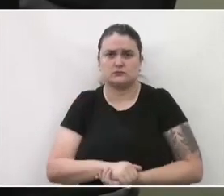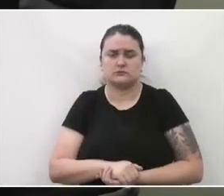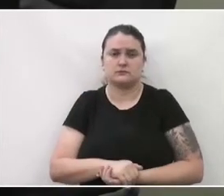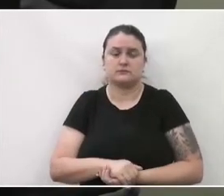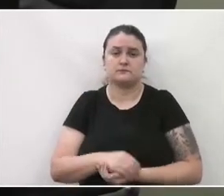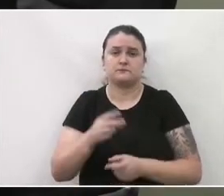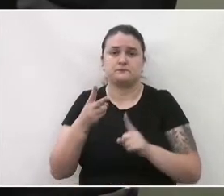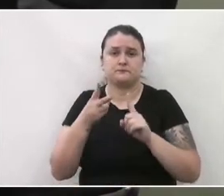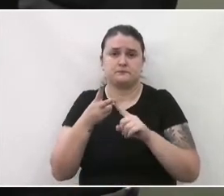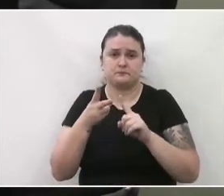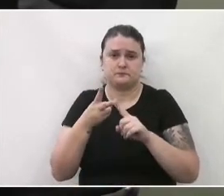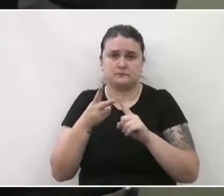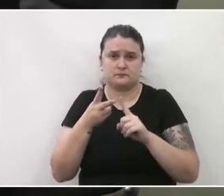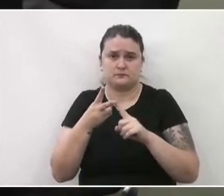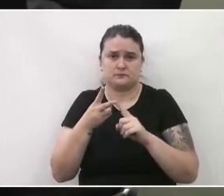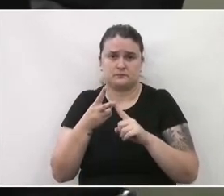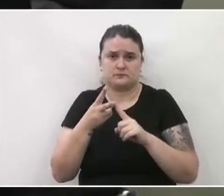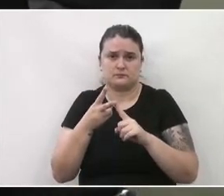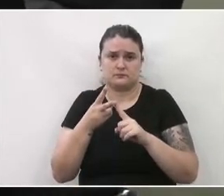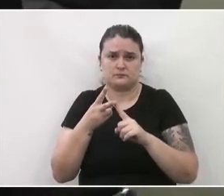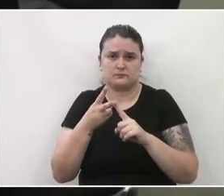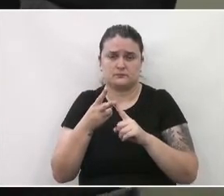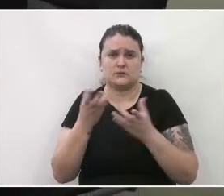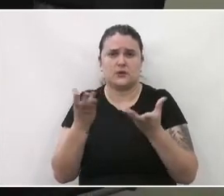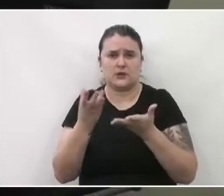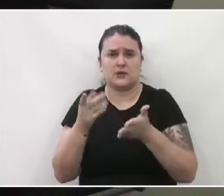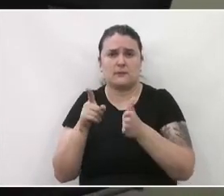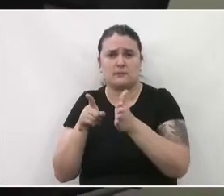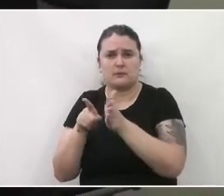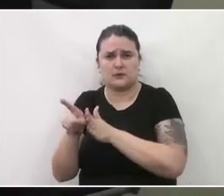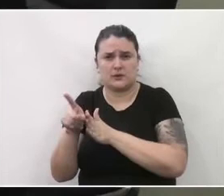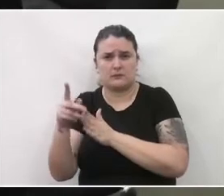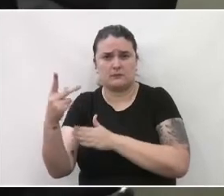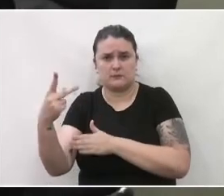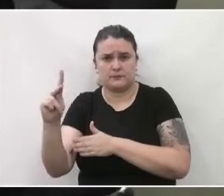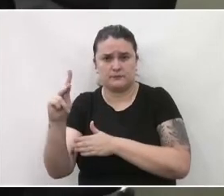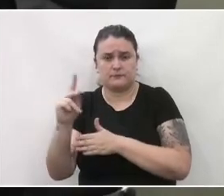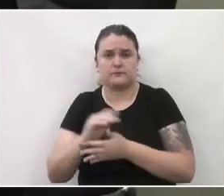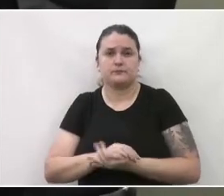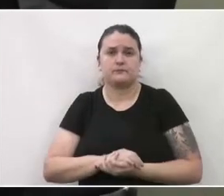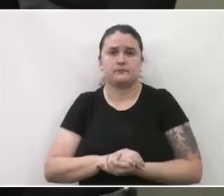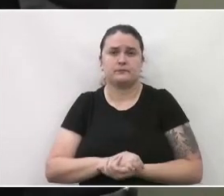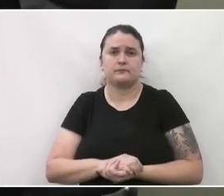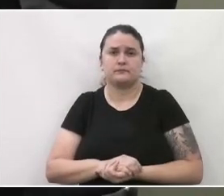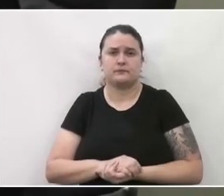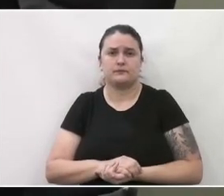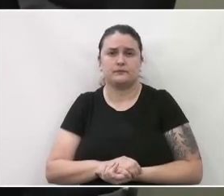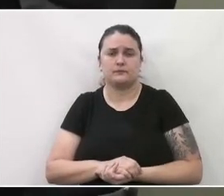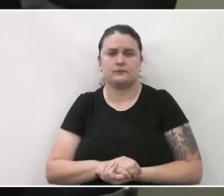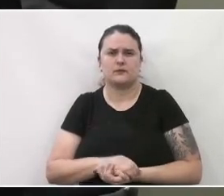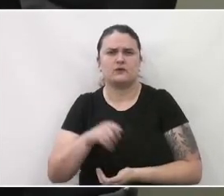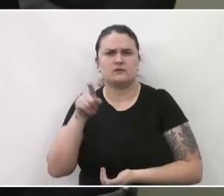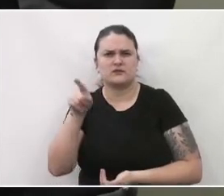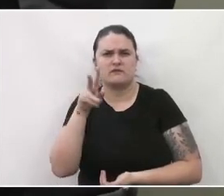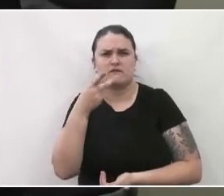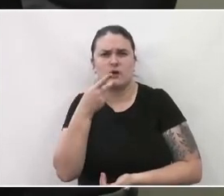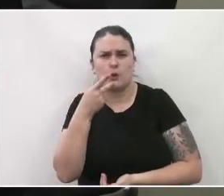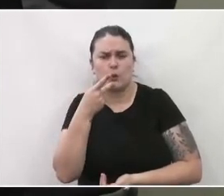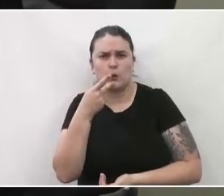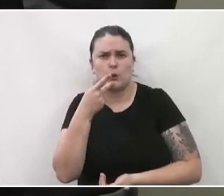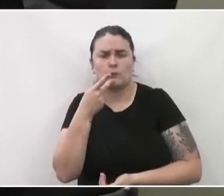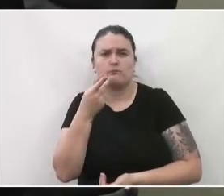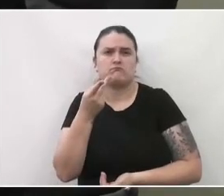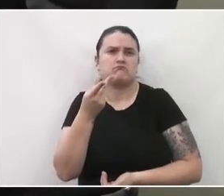Outra coisa que eu queria ter perguntado para o senhor e não deu, né? O senhor disse que não